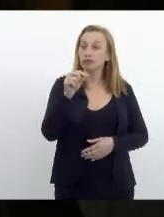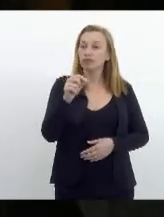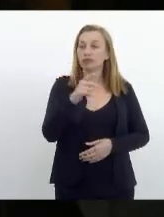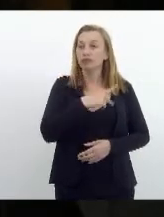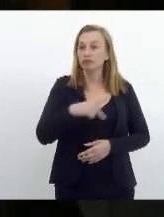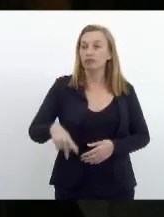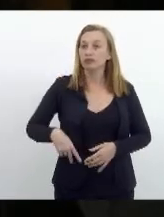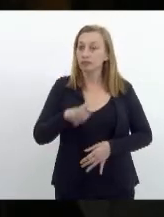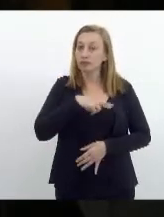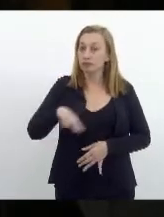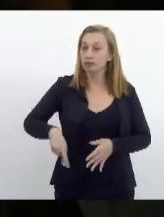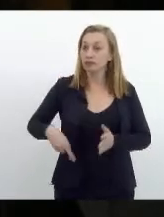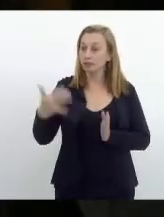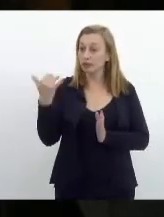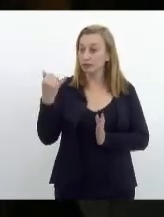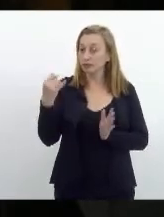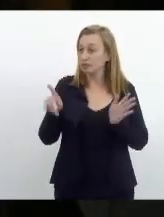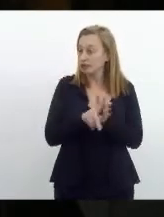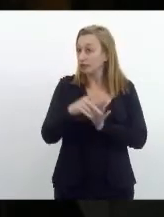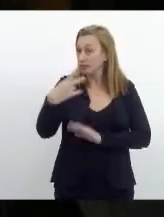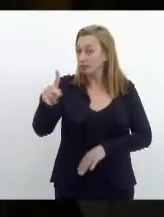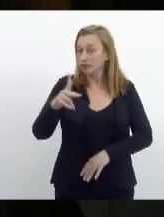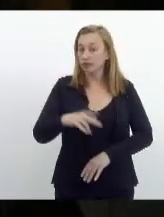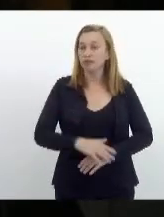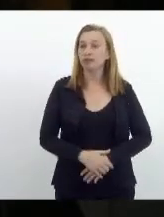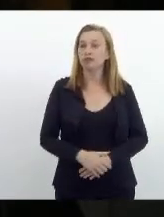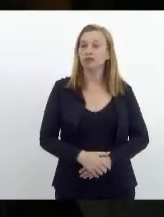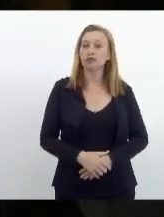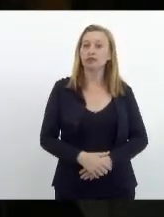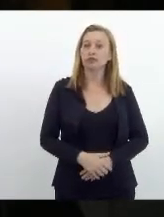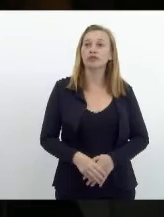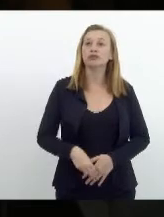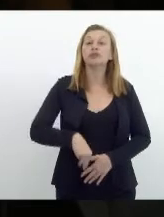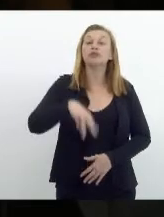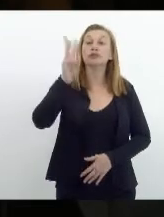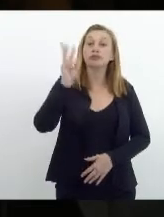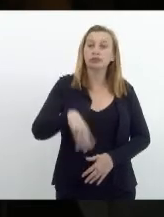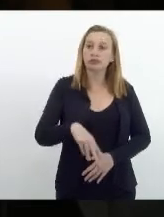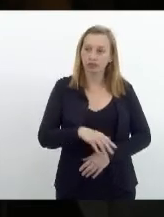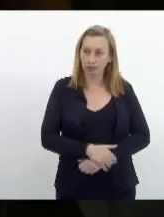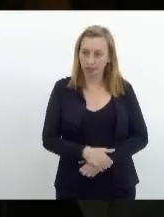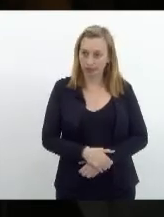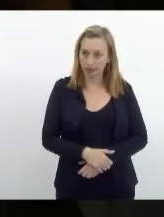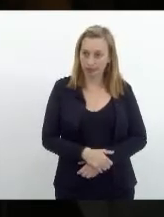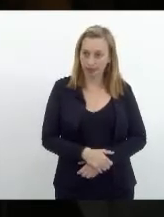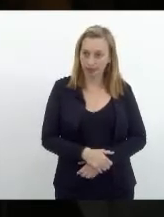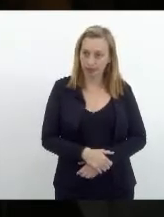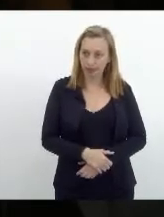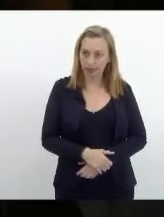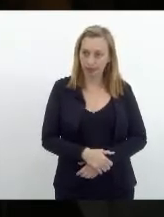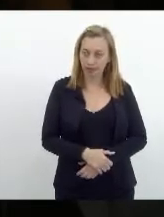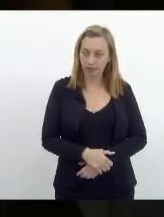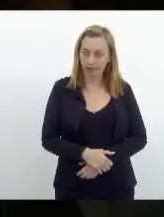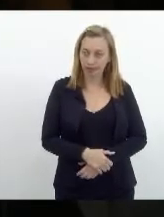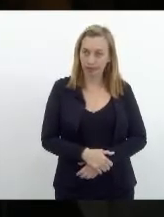é dele. Quer imputar aos estados que os preços